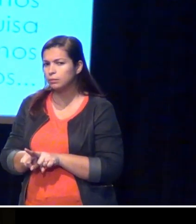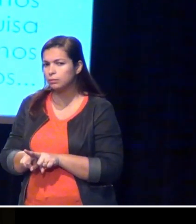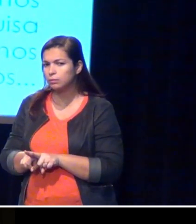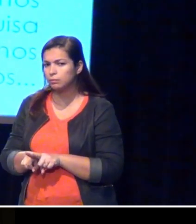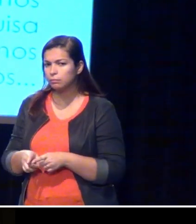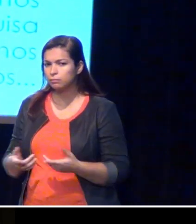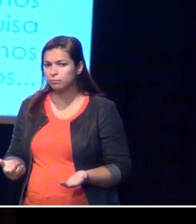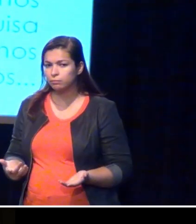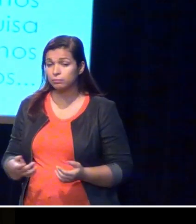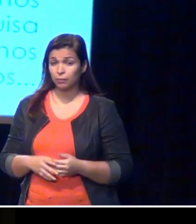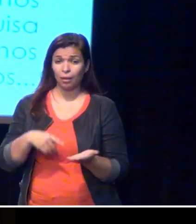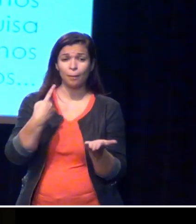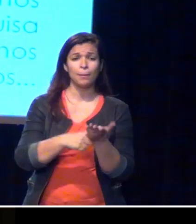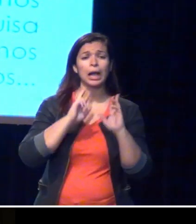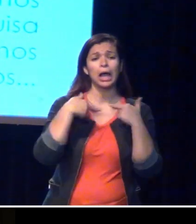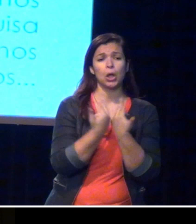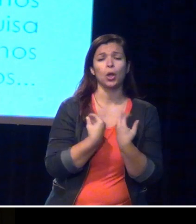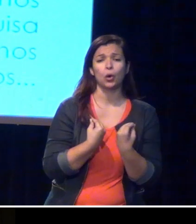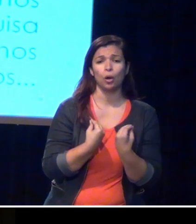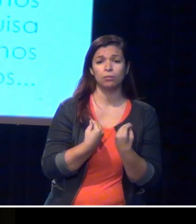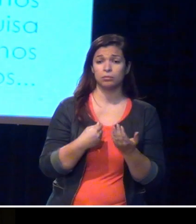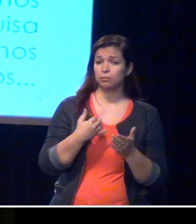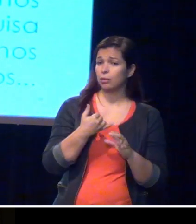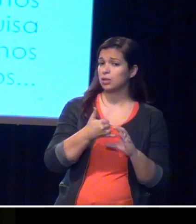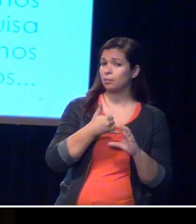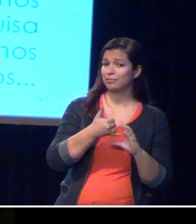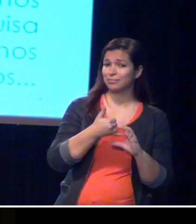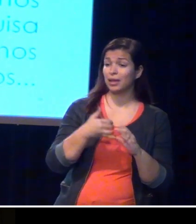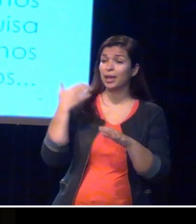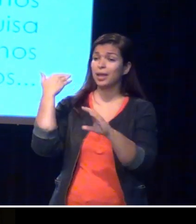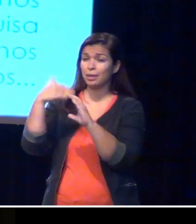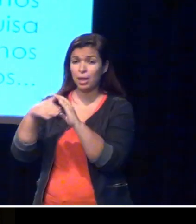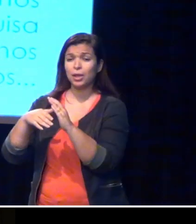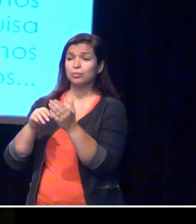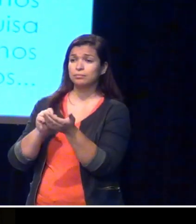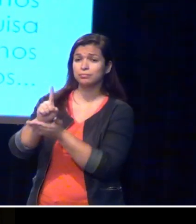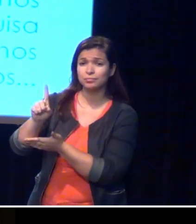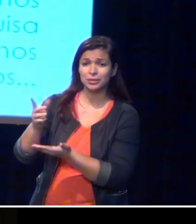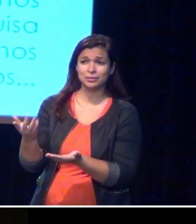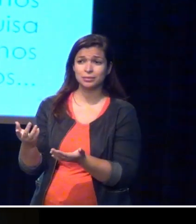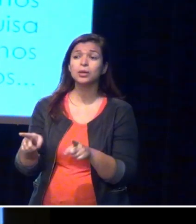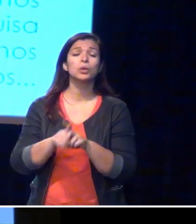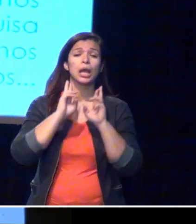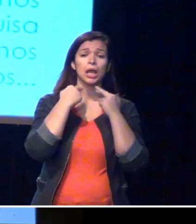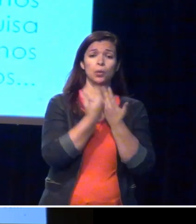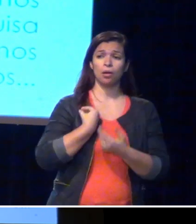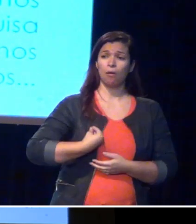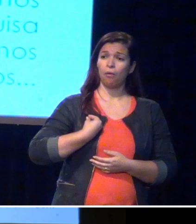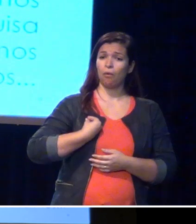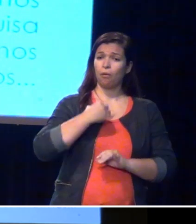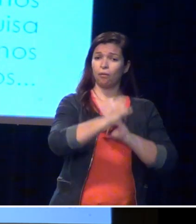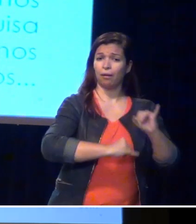A gente marca reunião por WhatsApp, pelo e-mail, fazemos reuniões online, fazemos pesquisa